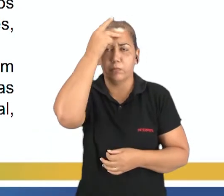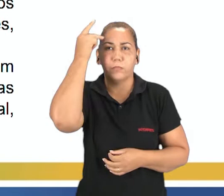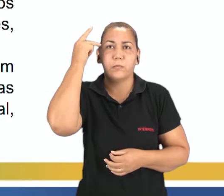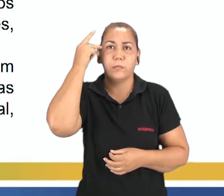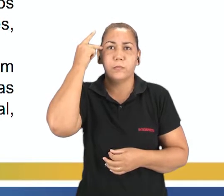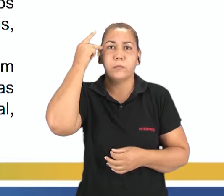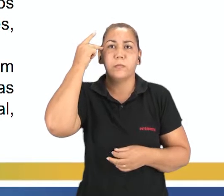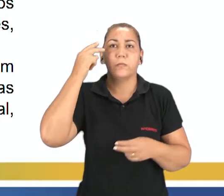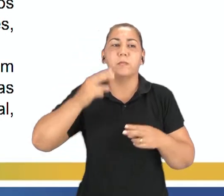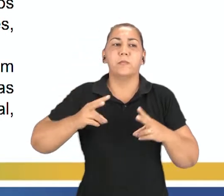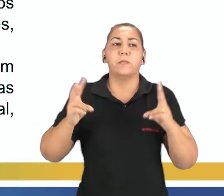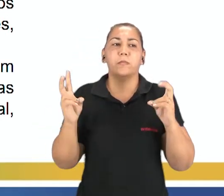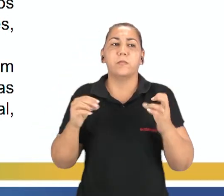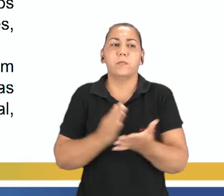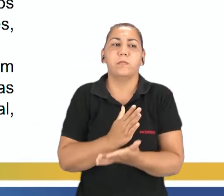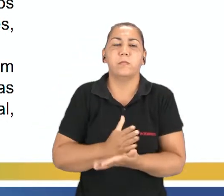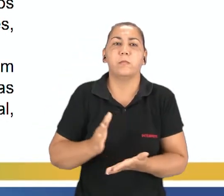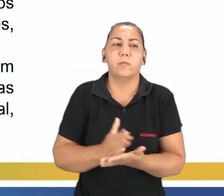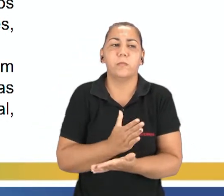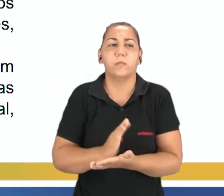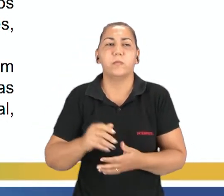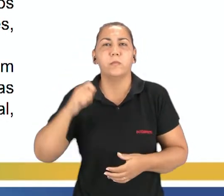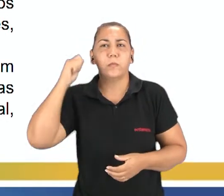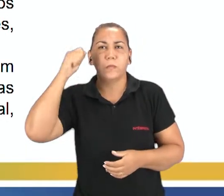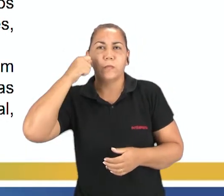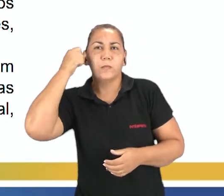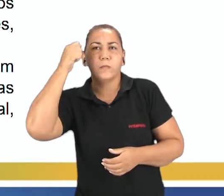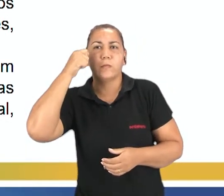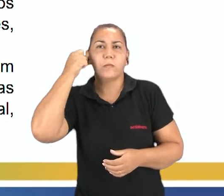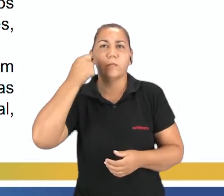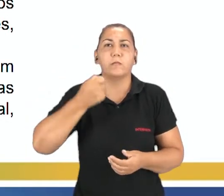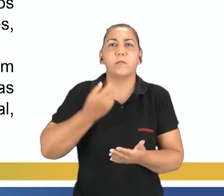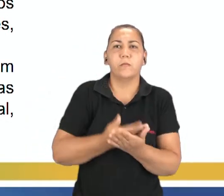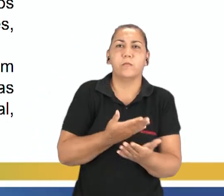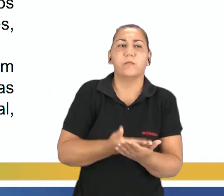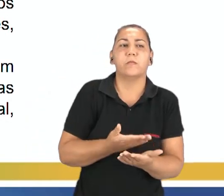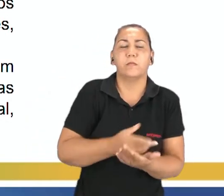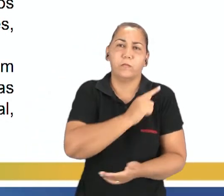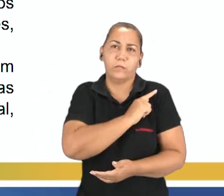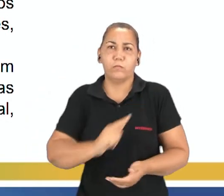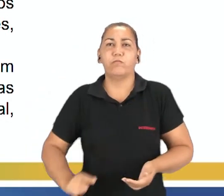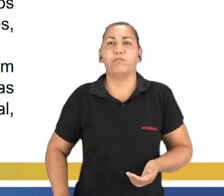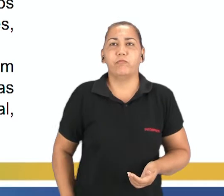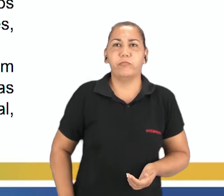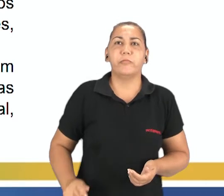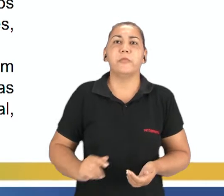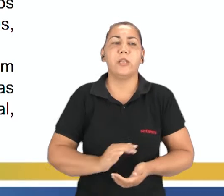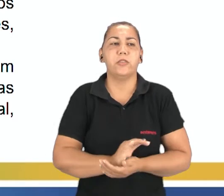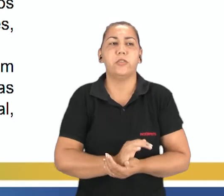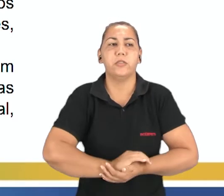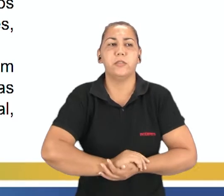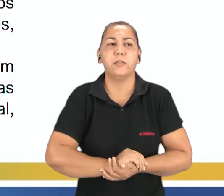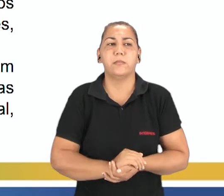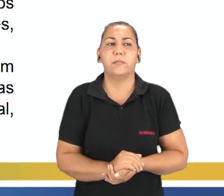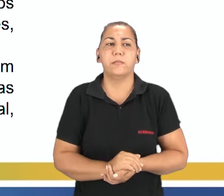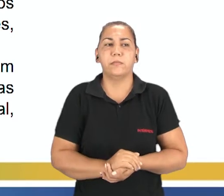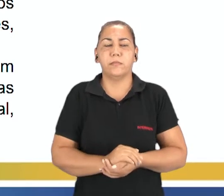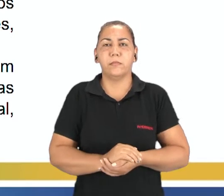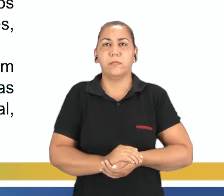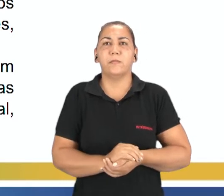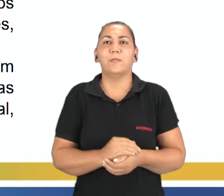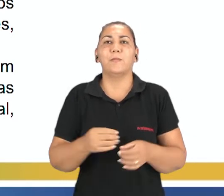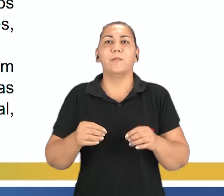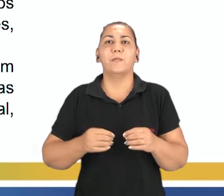fontes normalmente são artistas, governantes, estudiosos e artistas. E temos então a última aqui, que é a